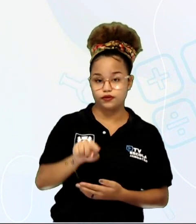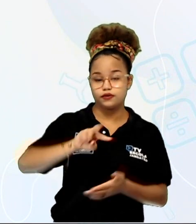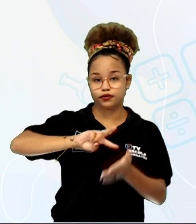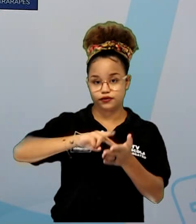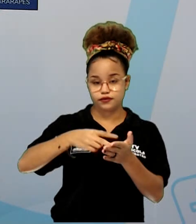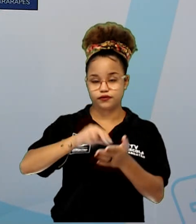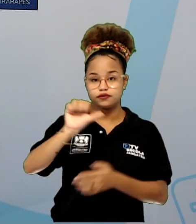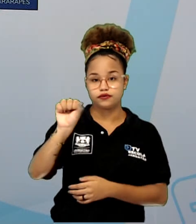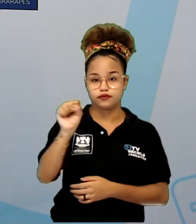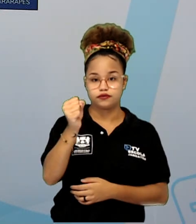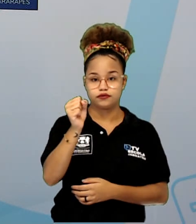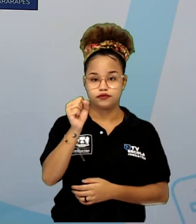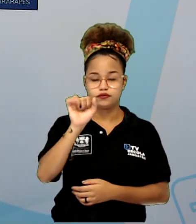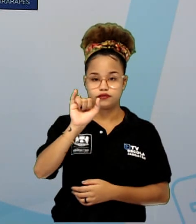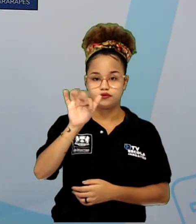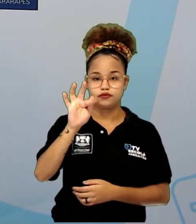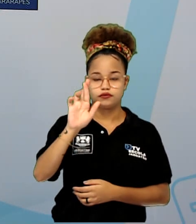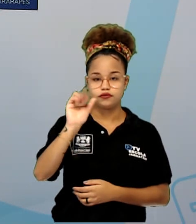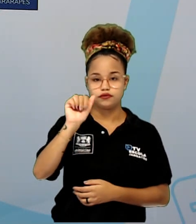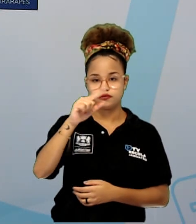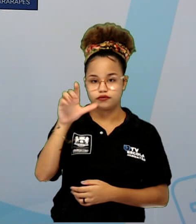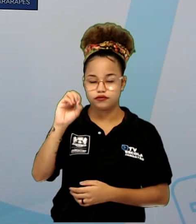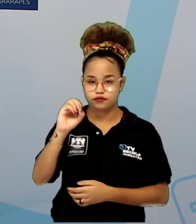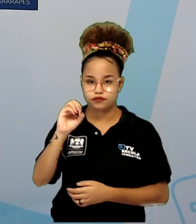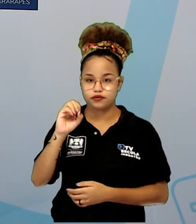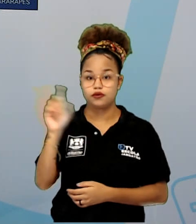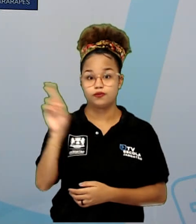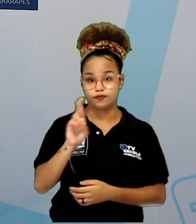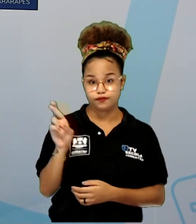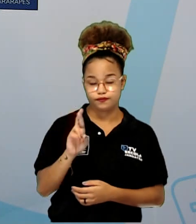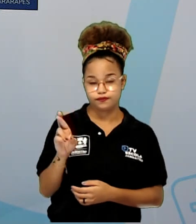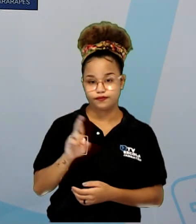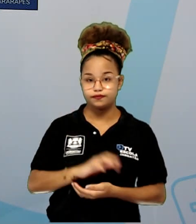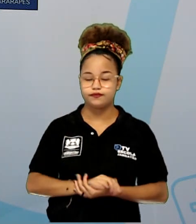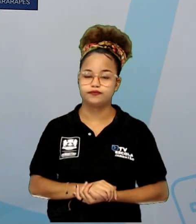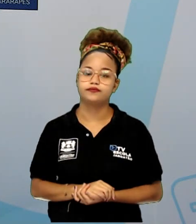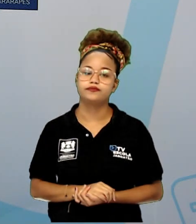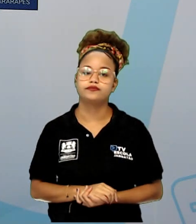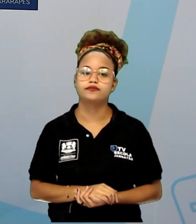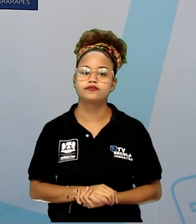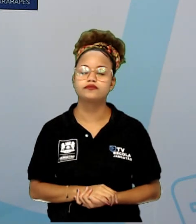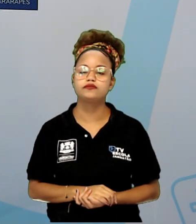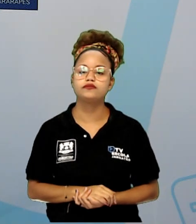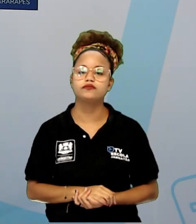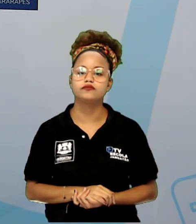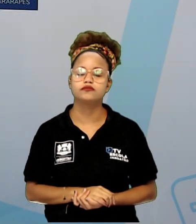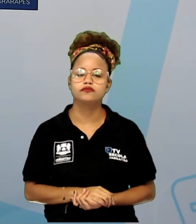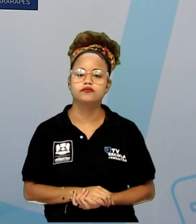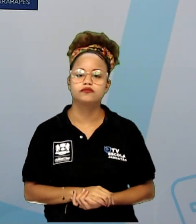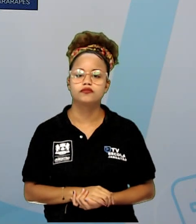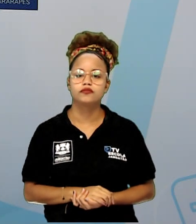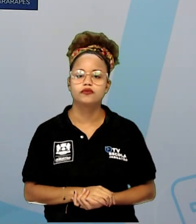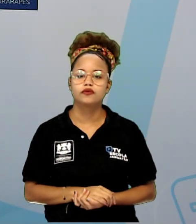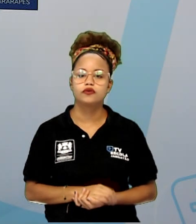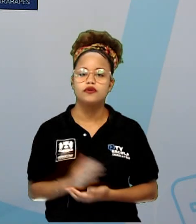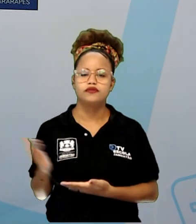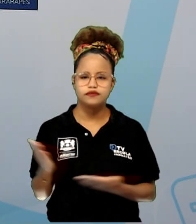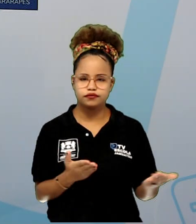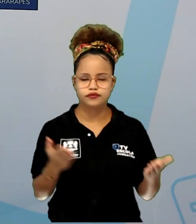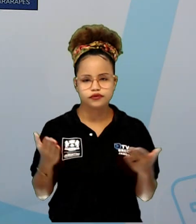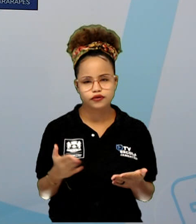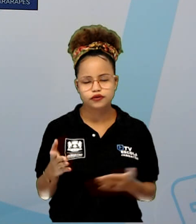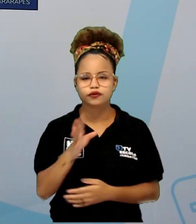meio. Tá? Esse é o símbolo do real. Tá joia? Então, vamos agora, ó, conhecer